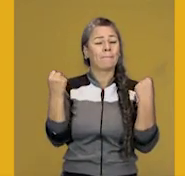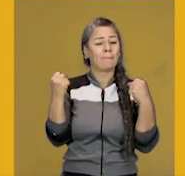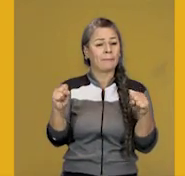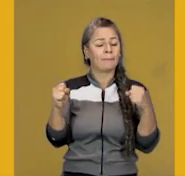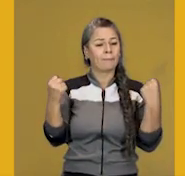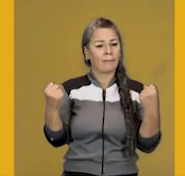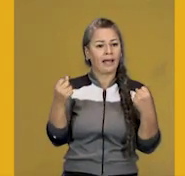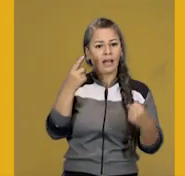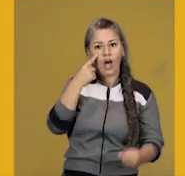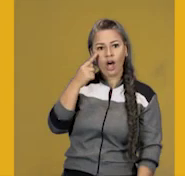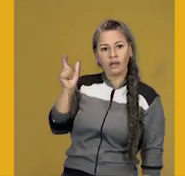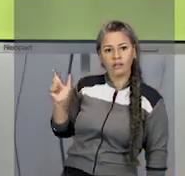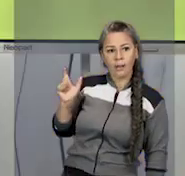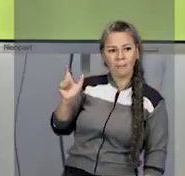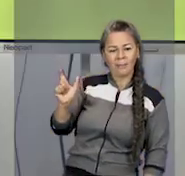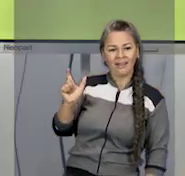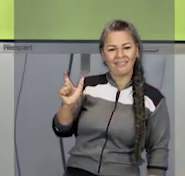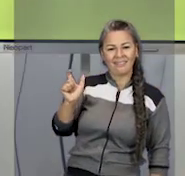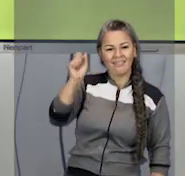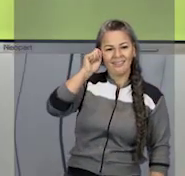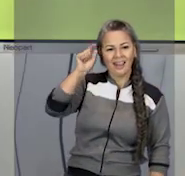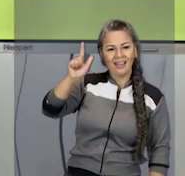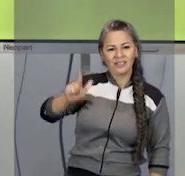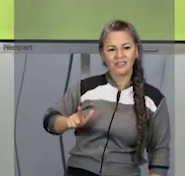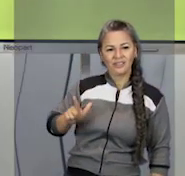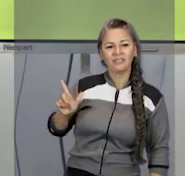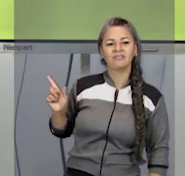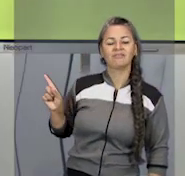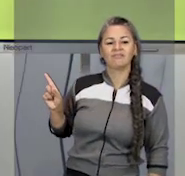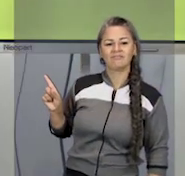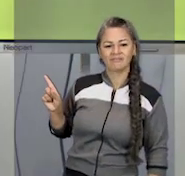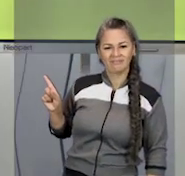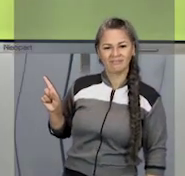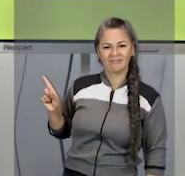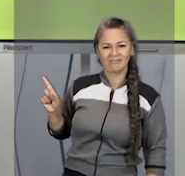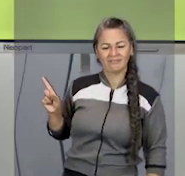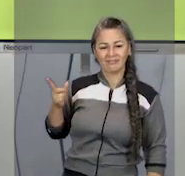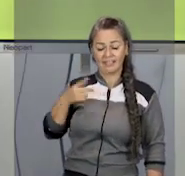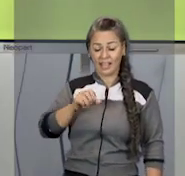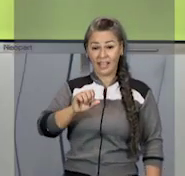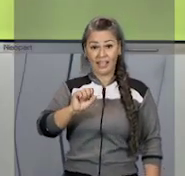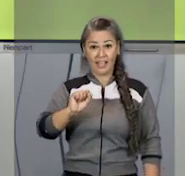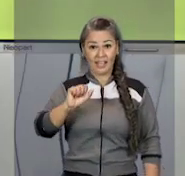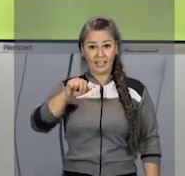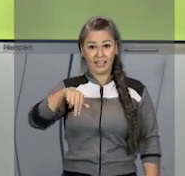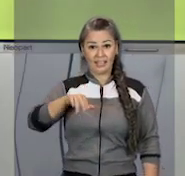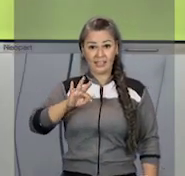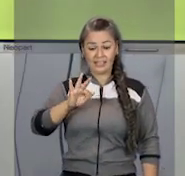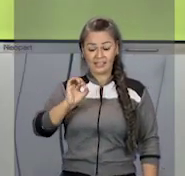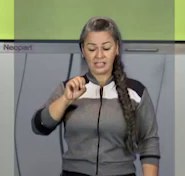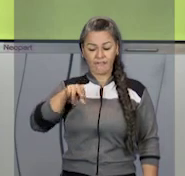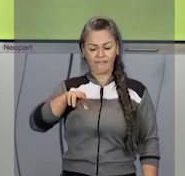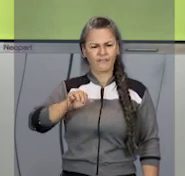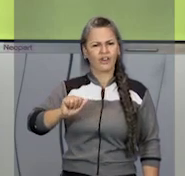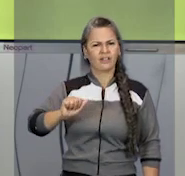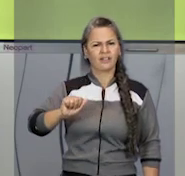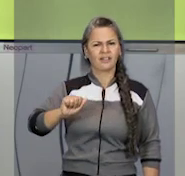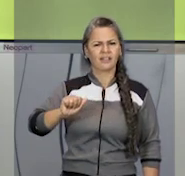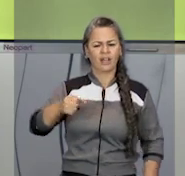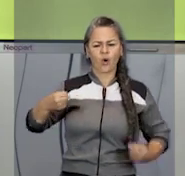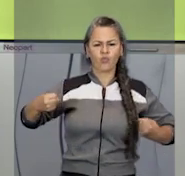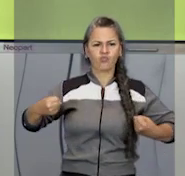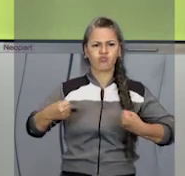efeito sanfona. Efeito sanfona, às vezes as pessoas, né? Elas estão, né? Elas